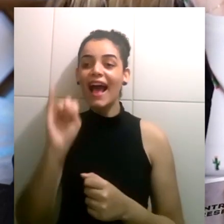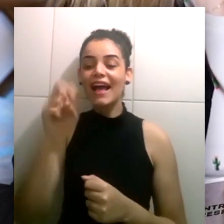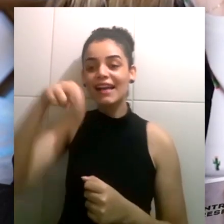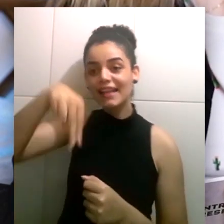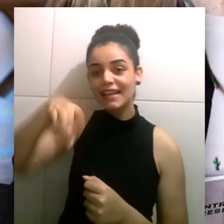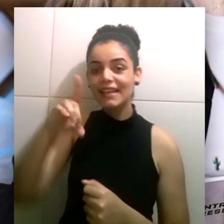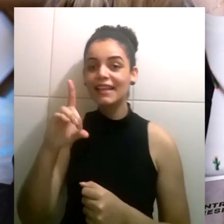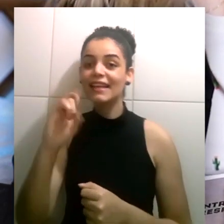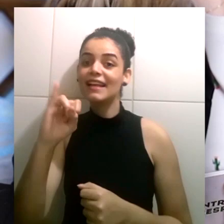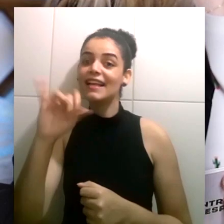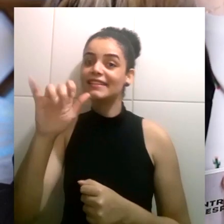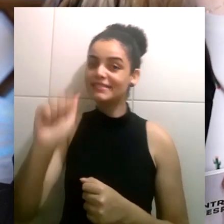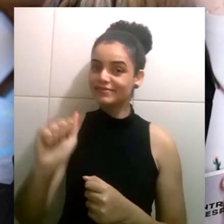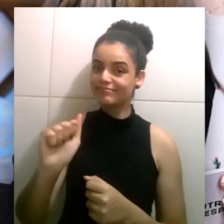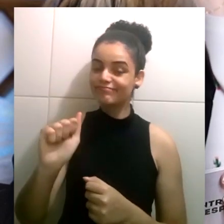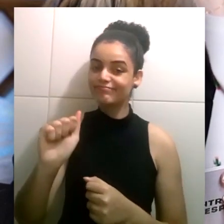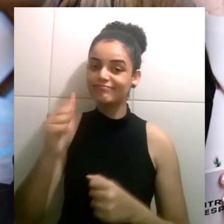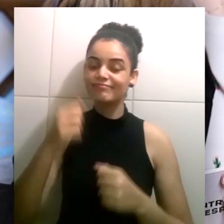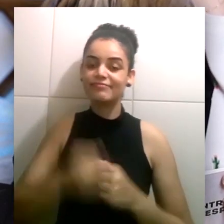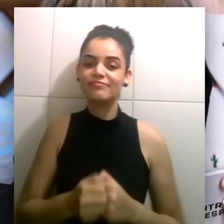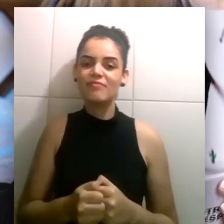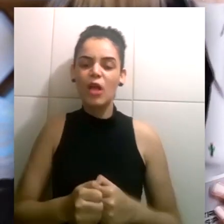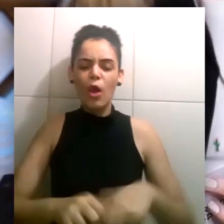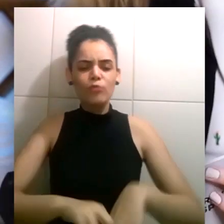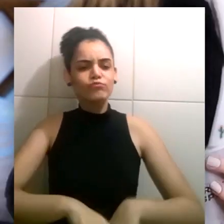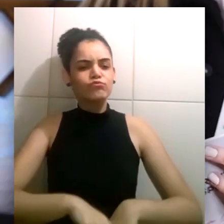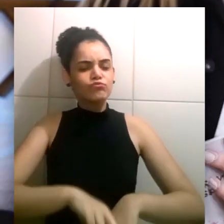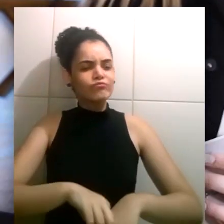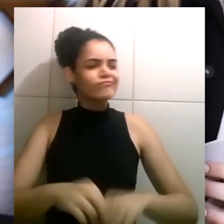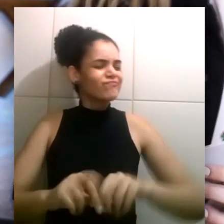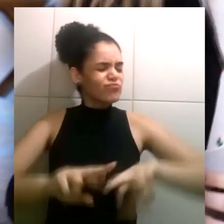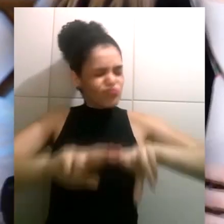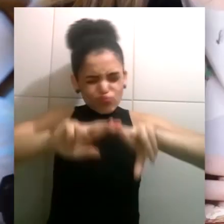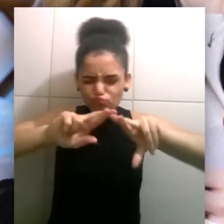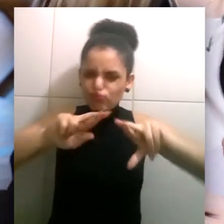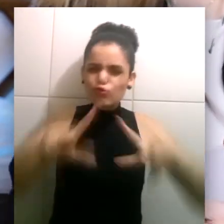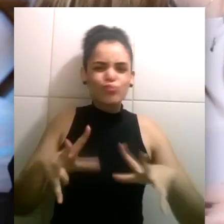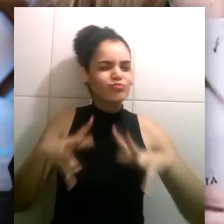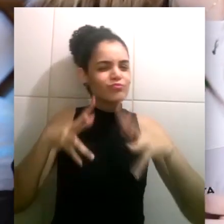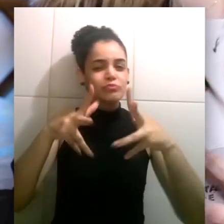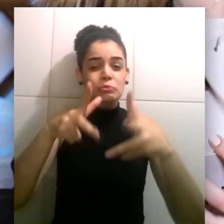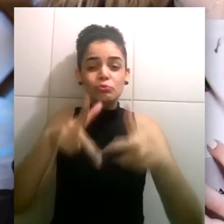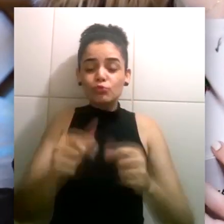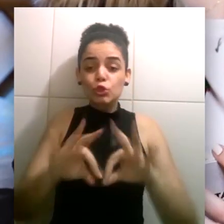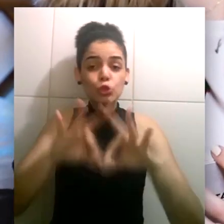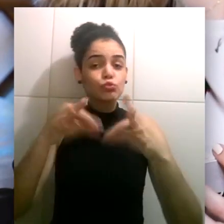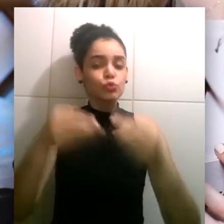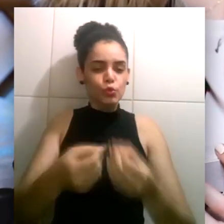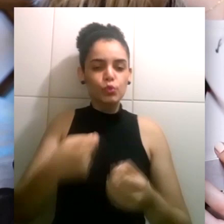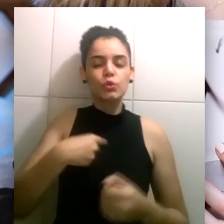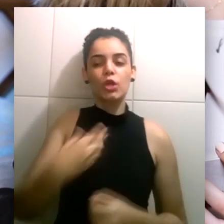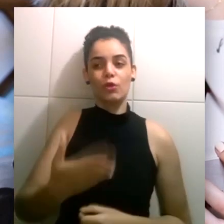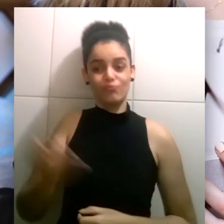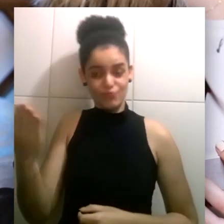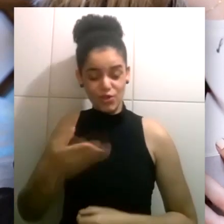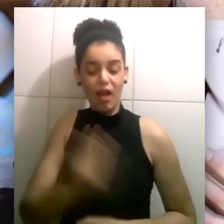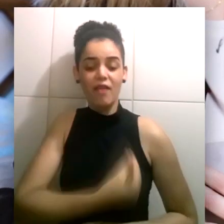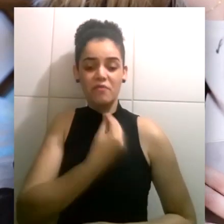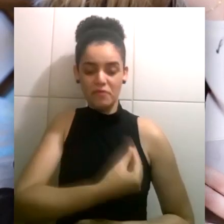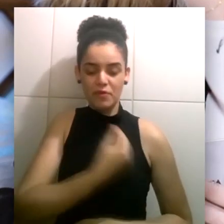hein? Completamente diferente de tudo que eu já vi, já vivi, já ouvi, assim, e olha que a gente